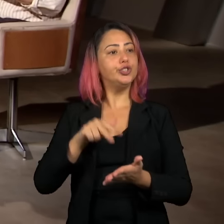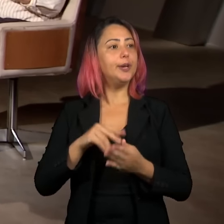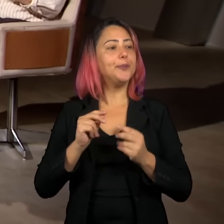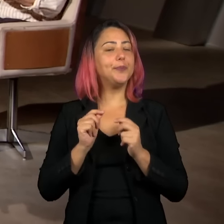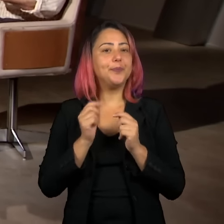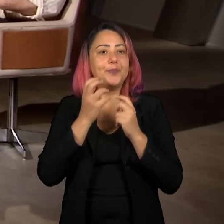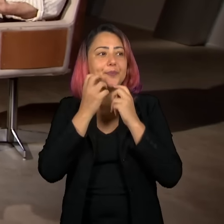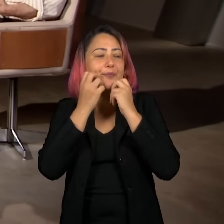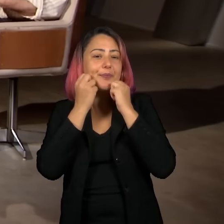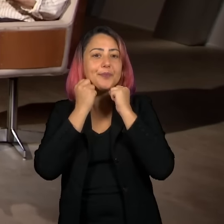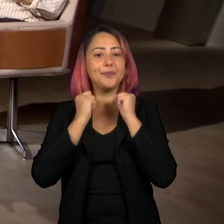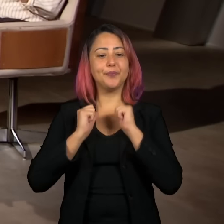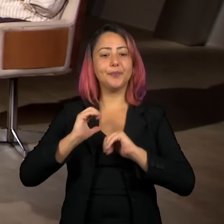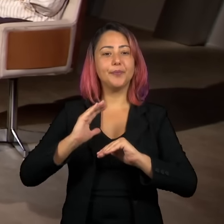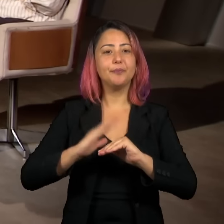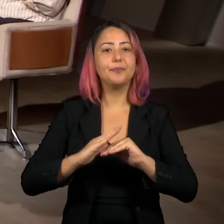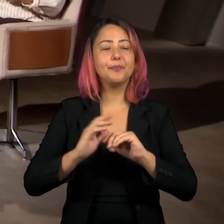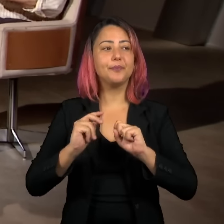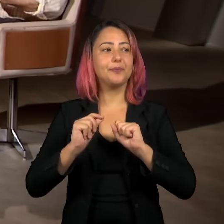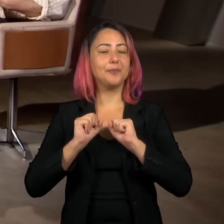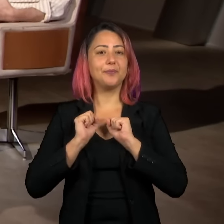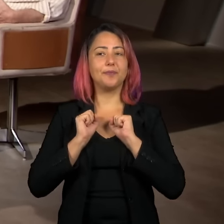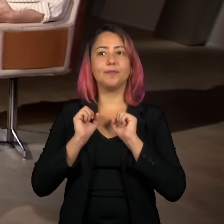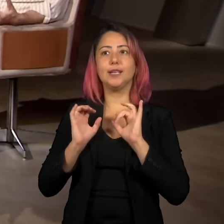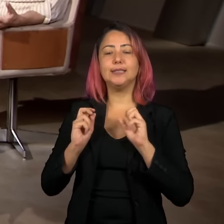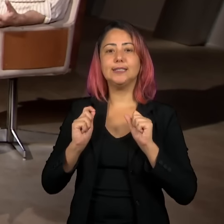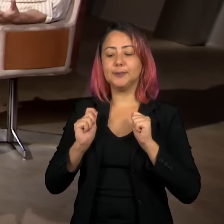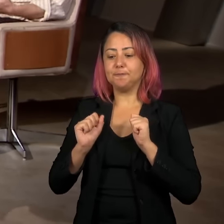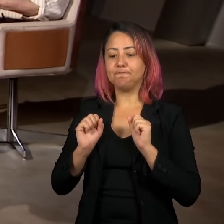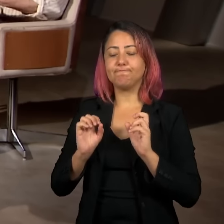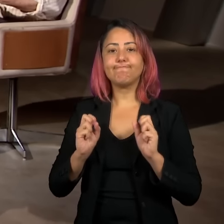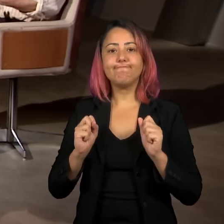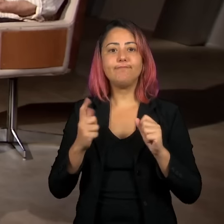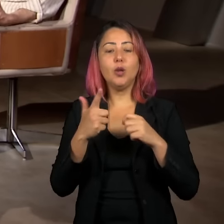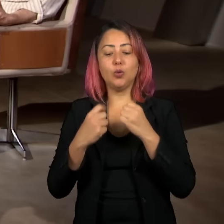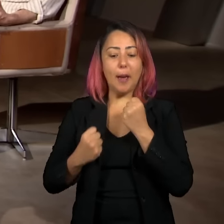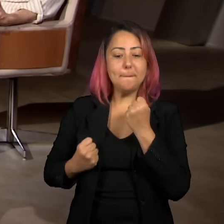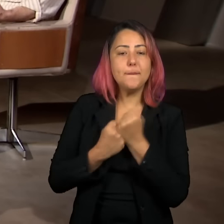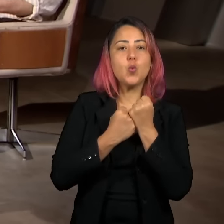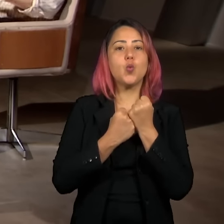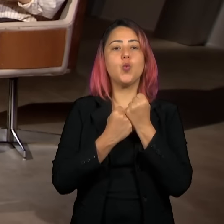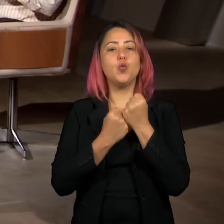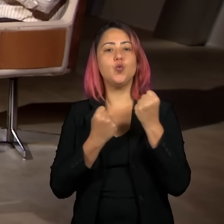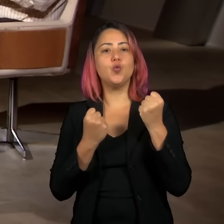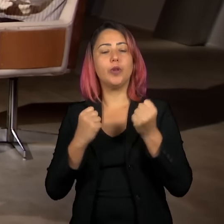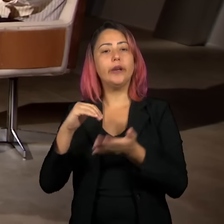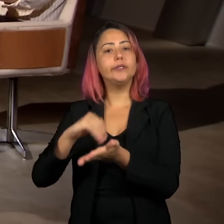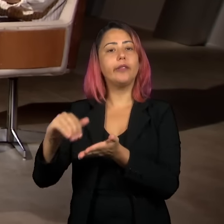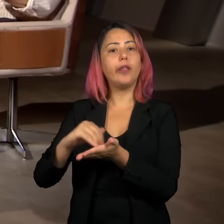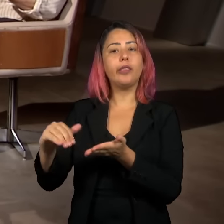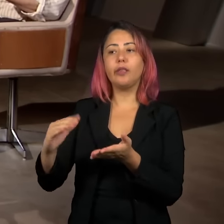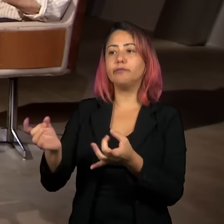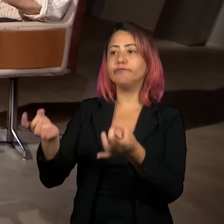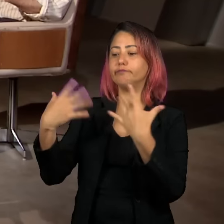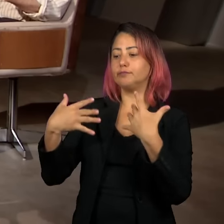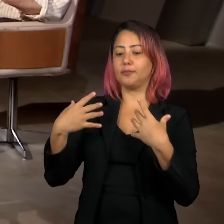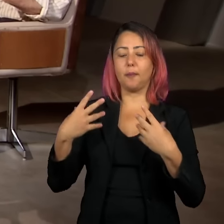constrangido faz mas na verdade né não tem o suporte e a secretaria puxa para um